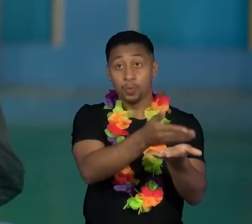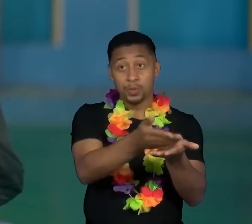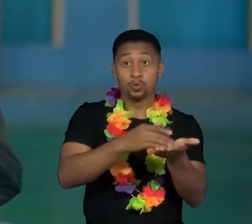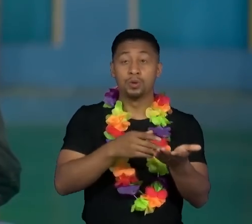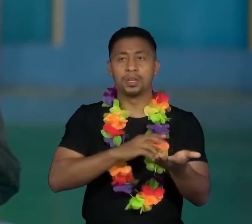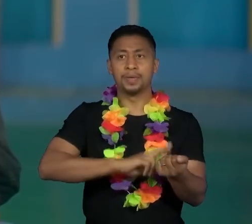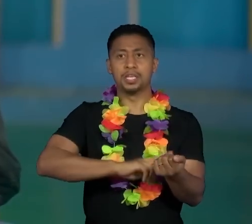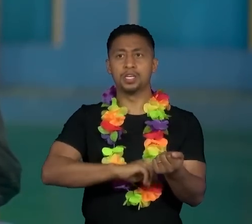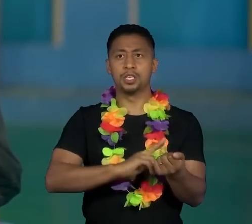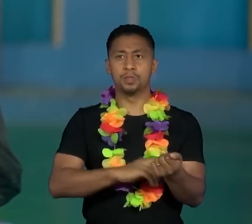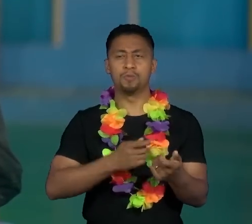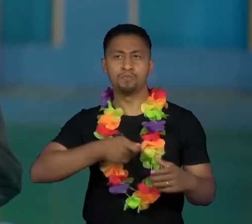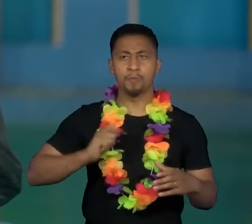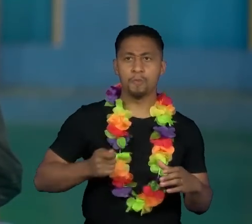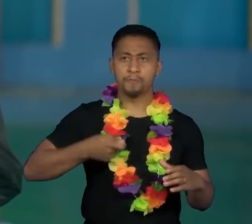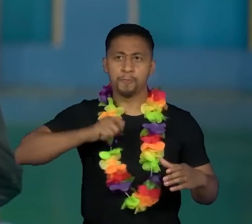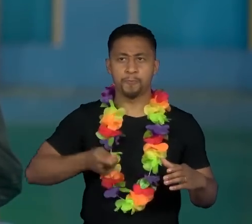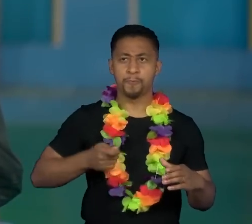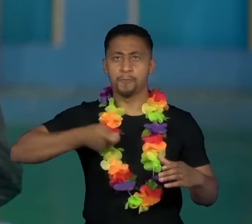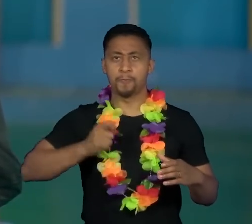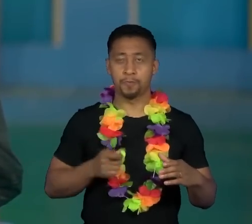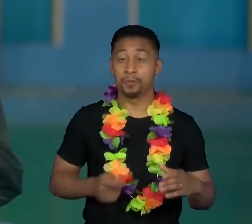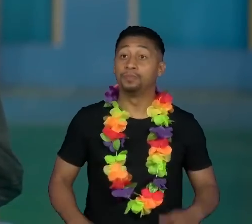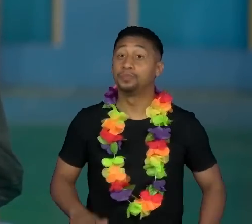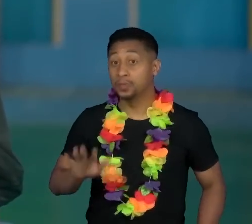que era dirigente.